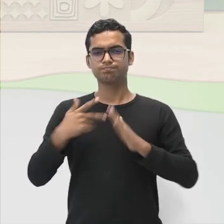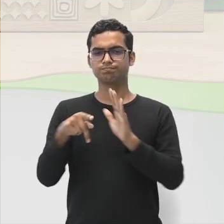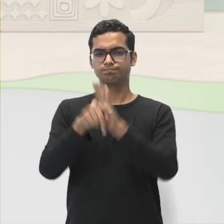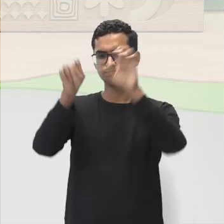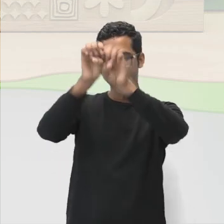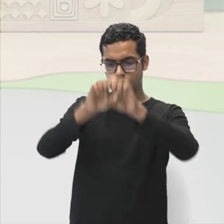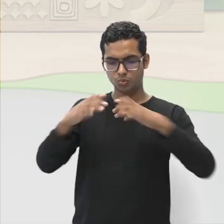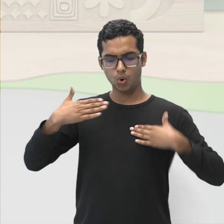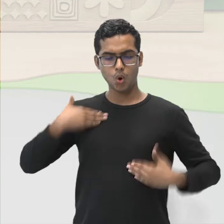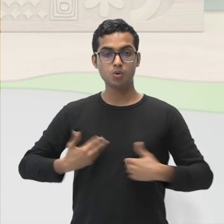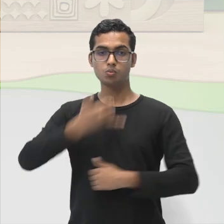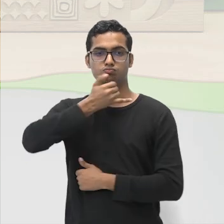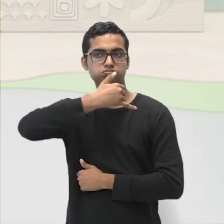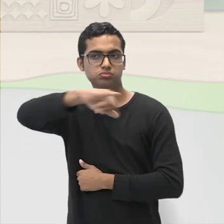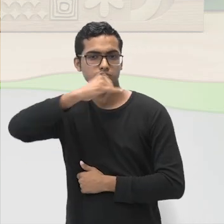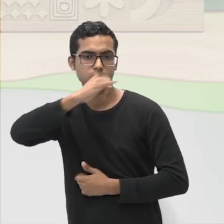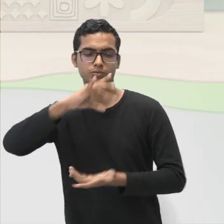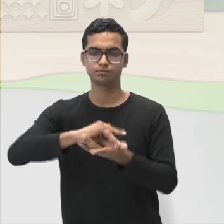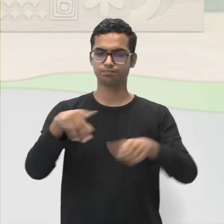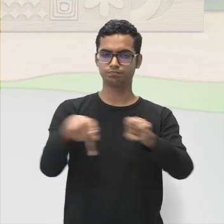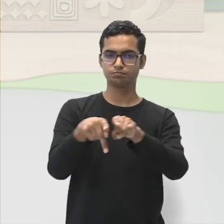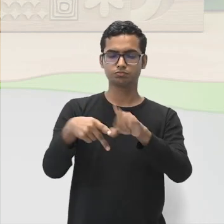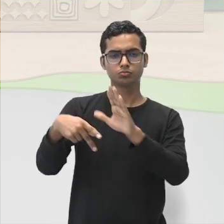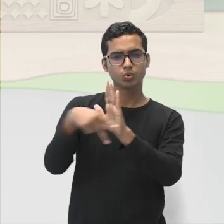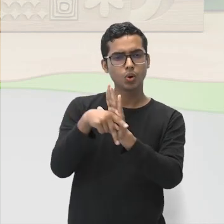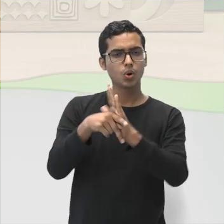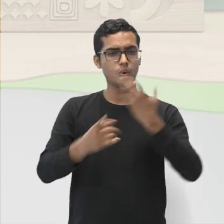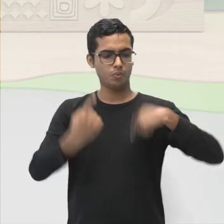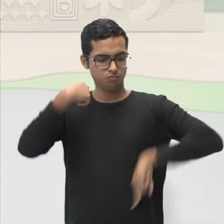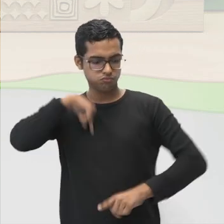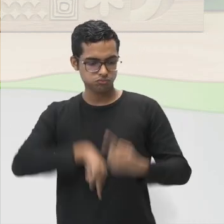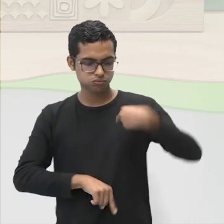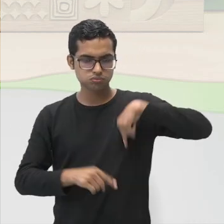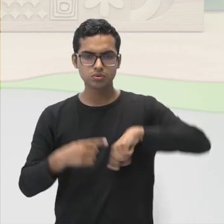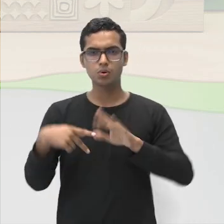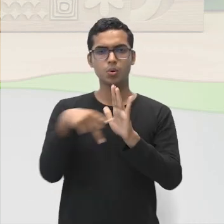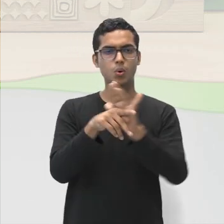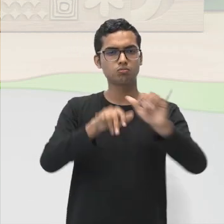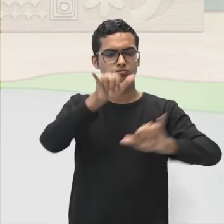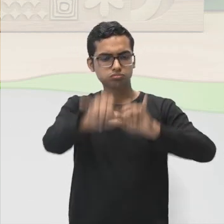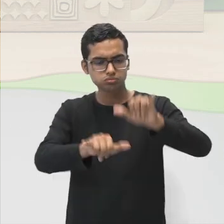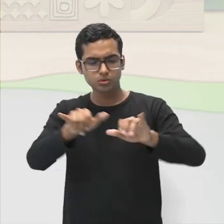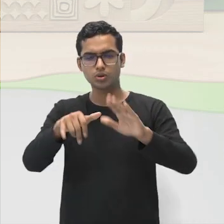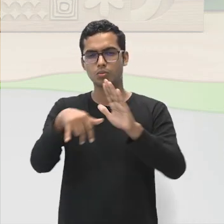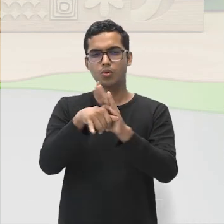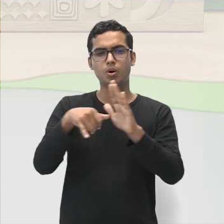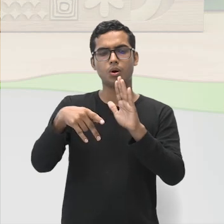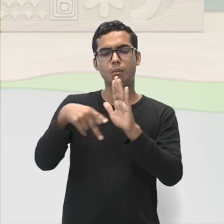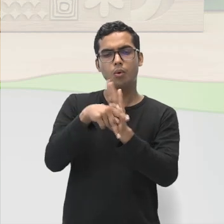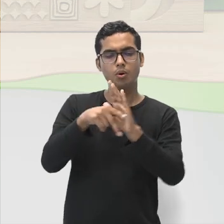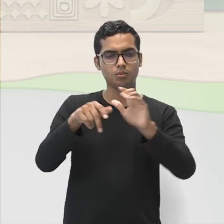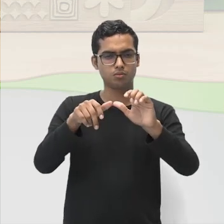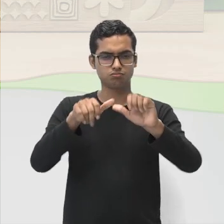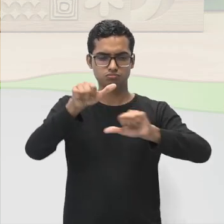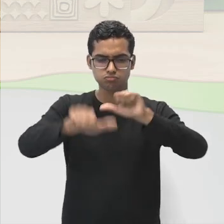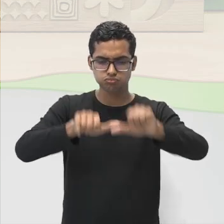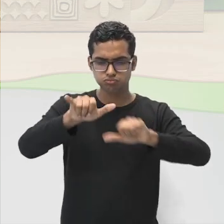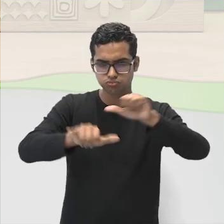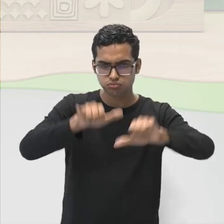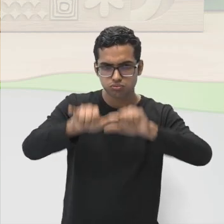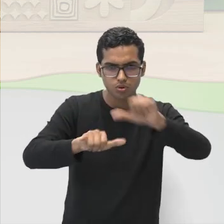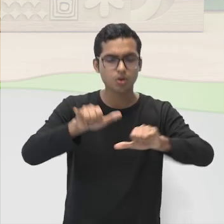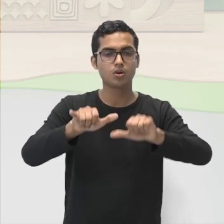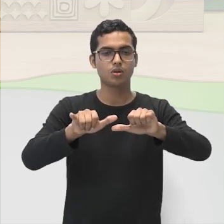o metabolismo vai ser o quê? As reações químicas que ocorrem dentro do nosso corpo a